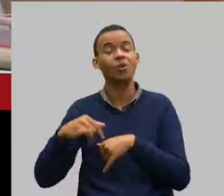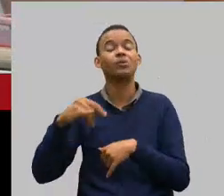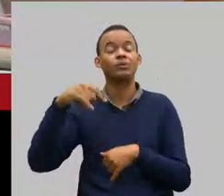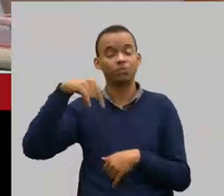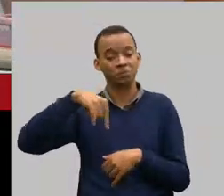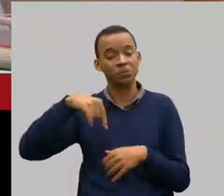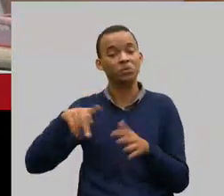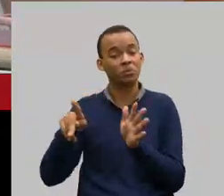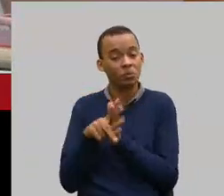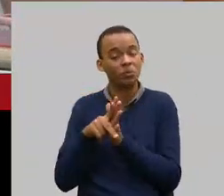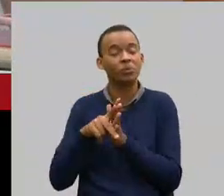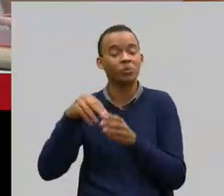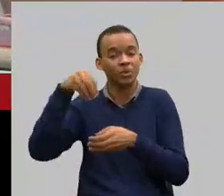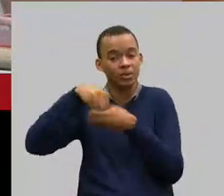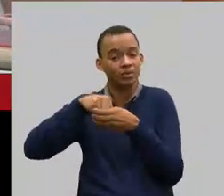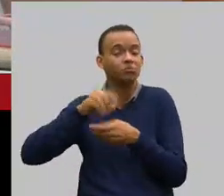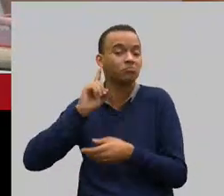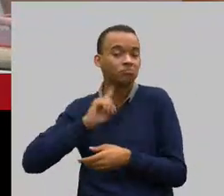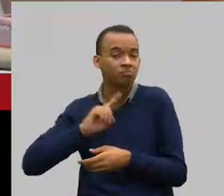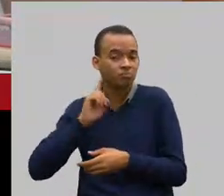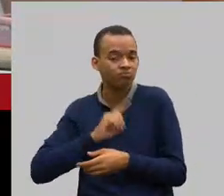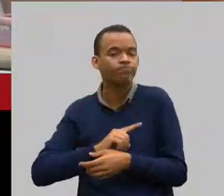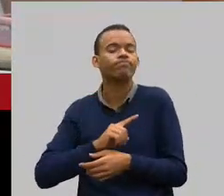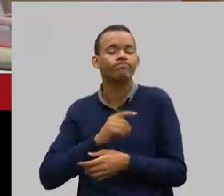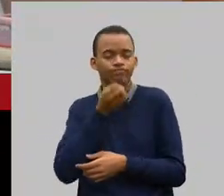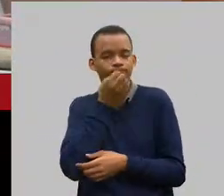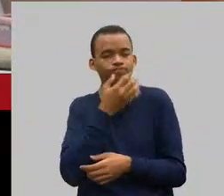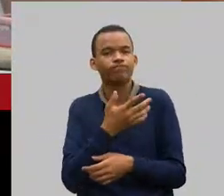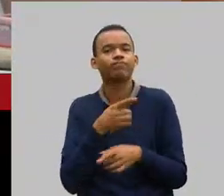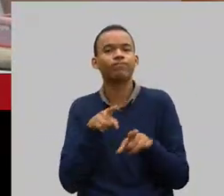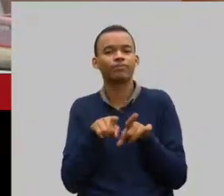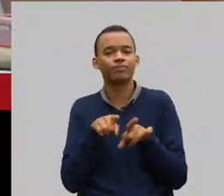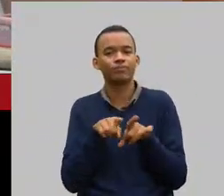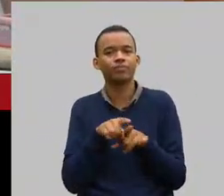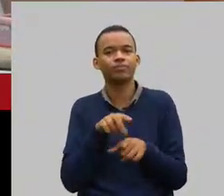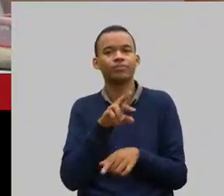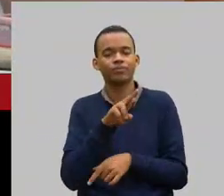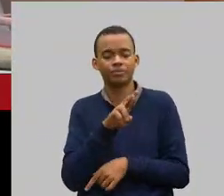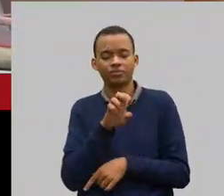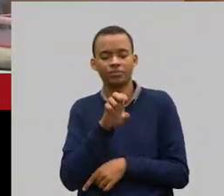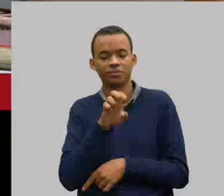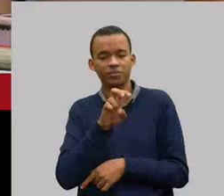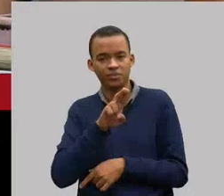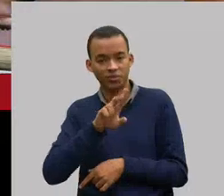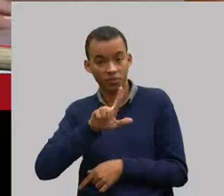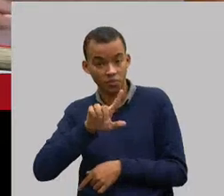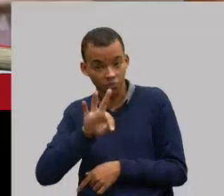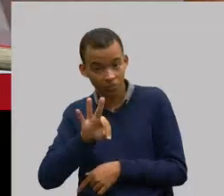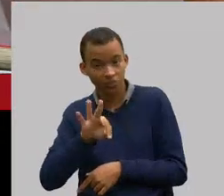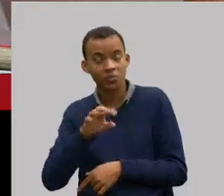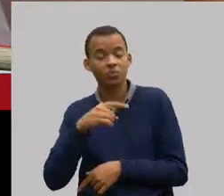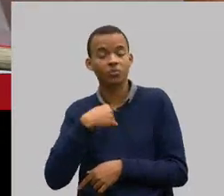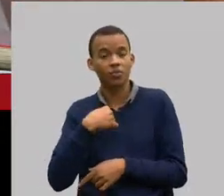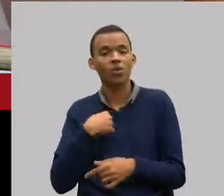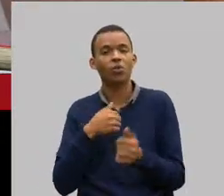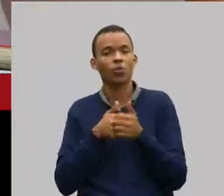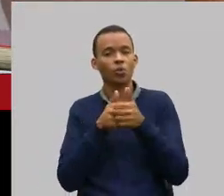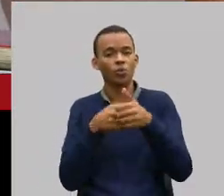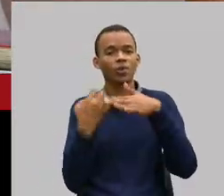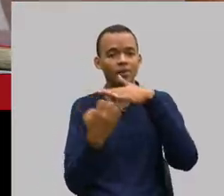nosso estado o reurb que eu tive o prazer de estar com você agora essa semana passada na sexta-feira em